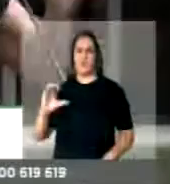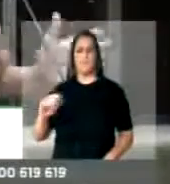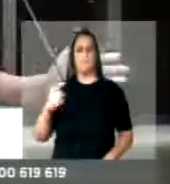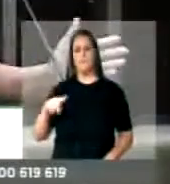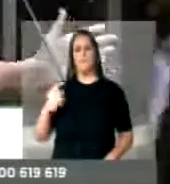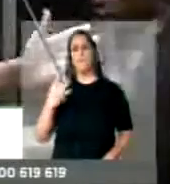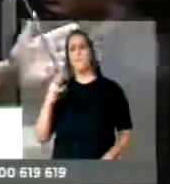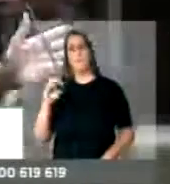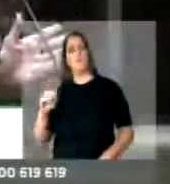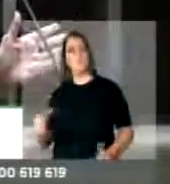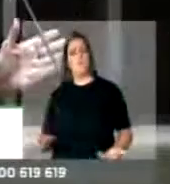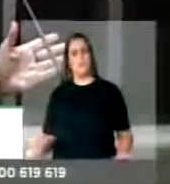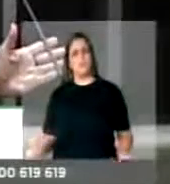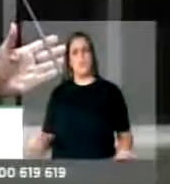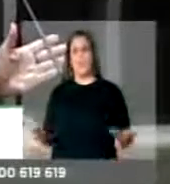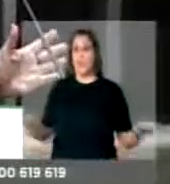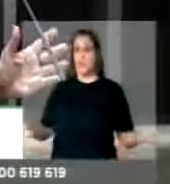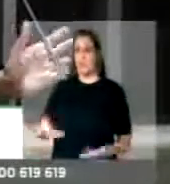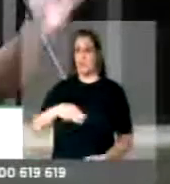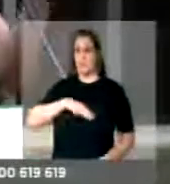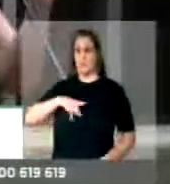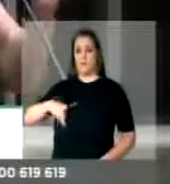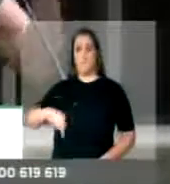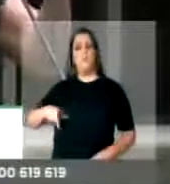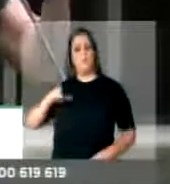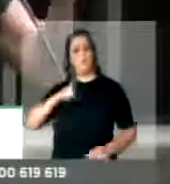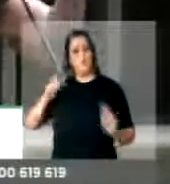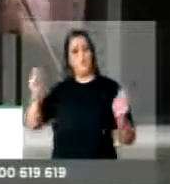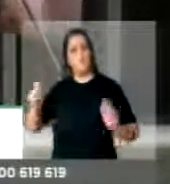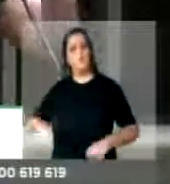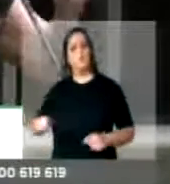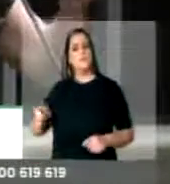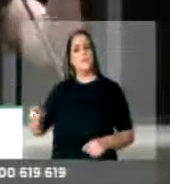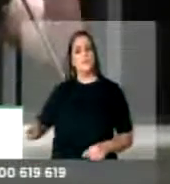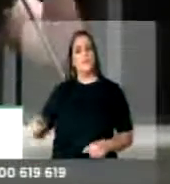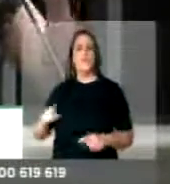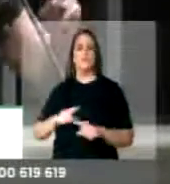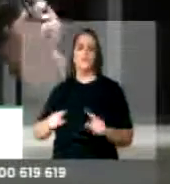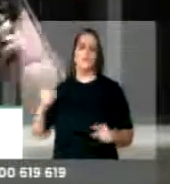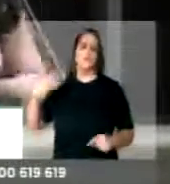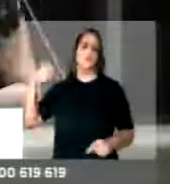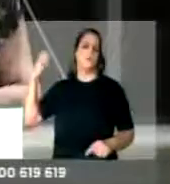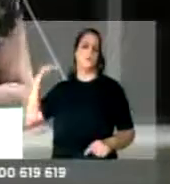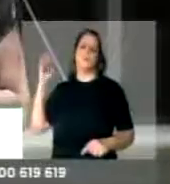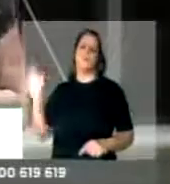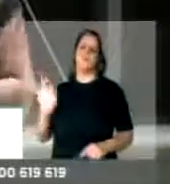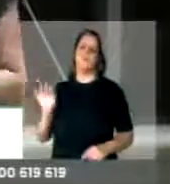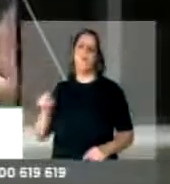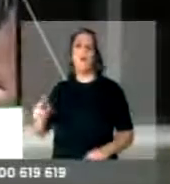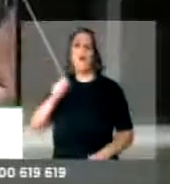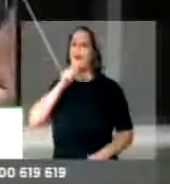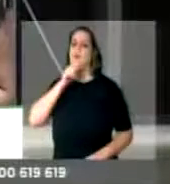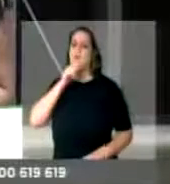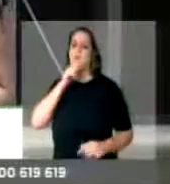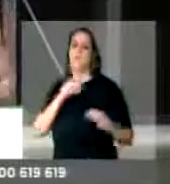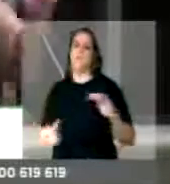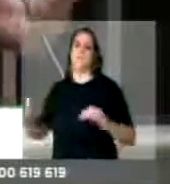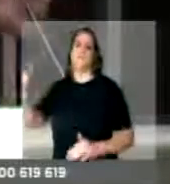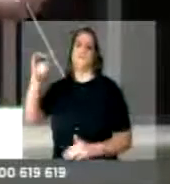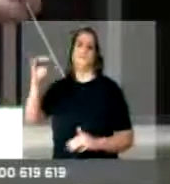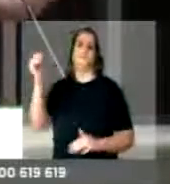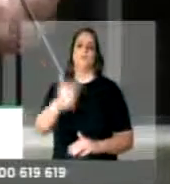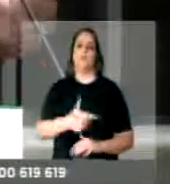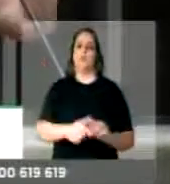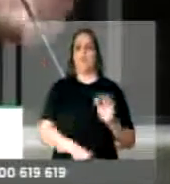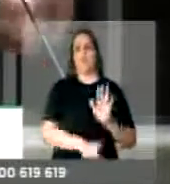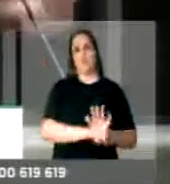Existe hoje a autonomia do Ministério Público, mas o Ministério Público não tem autonomia para se colocar acima da lei. Nem o